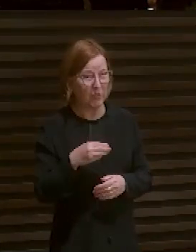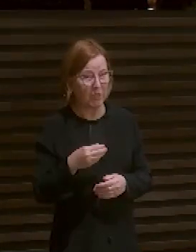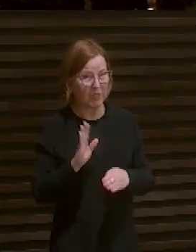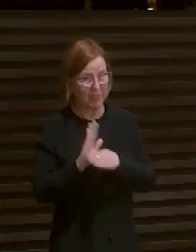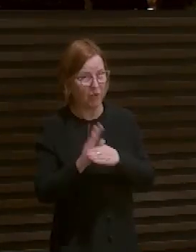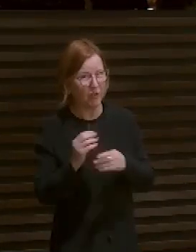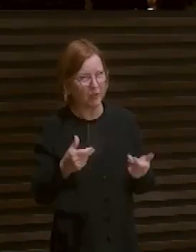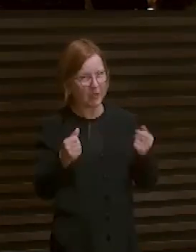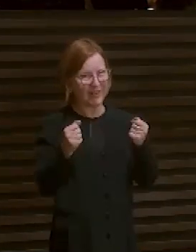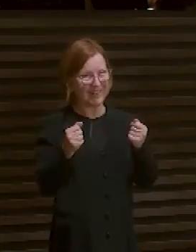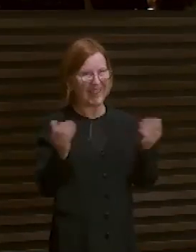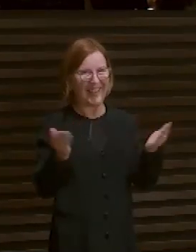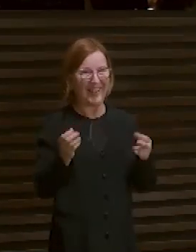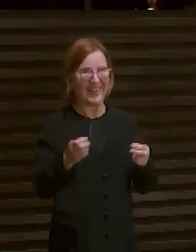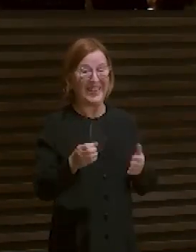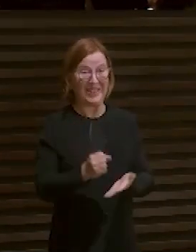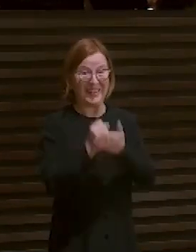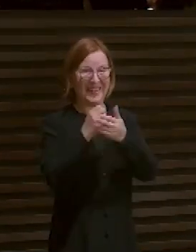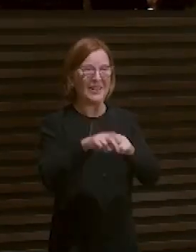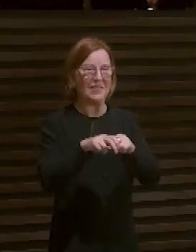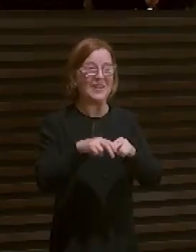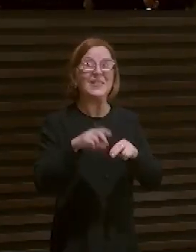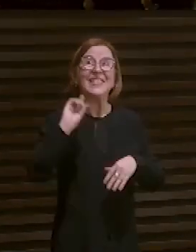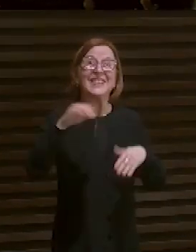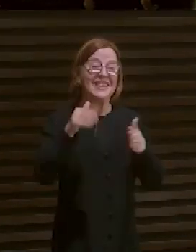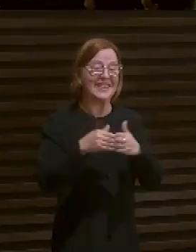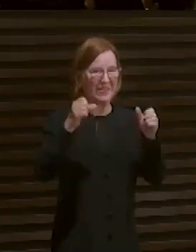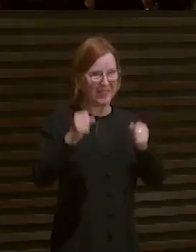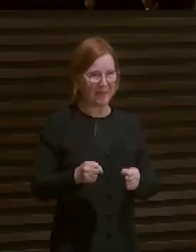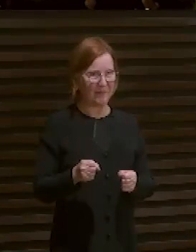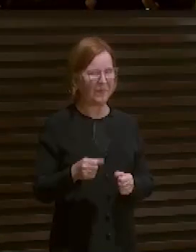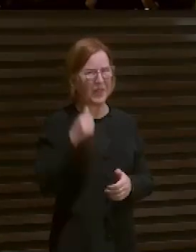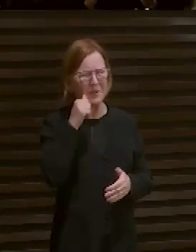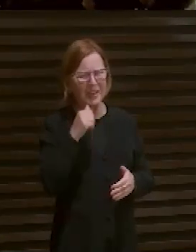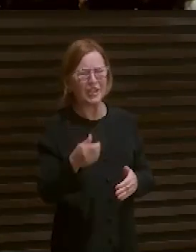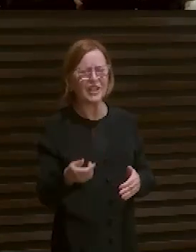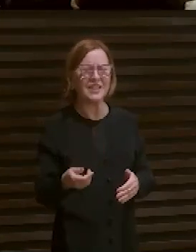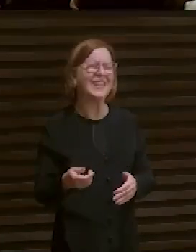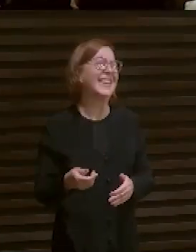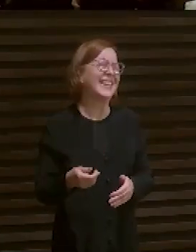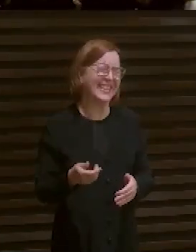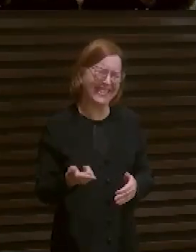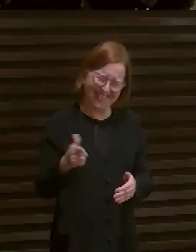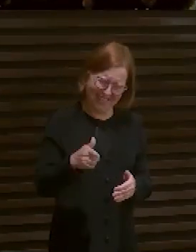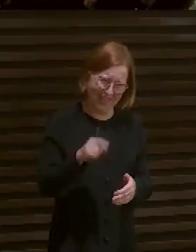pelo Deus Todo-Poderoso. E aí ela chegava: você tem certeza do seu novo nascimento?